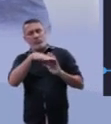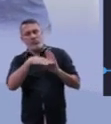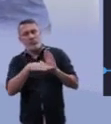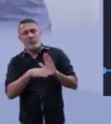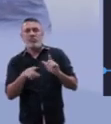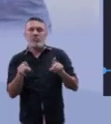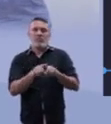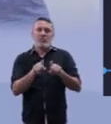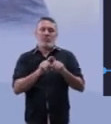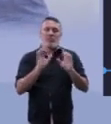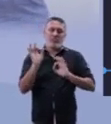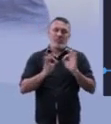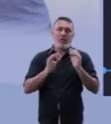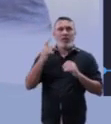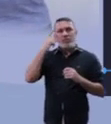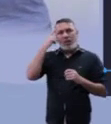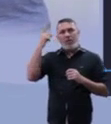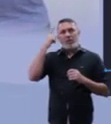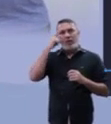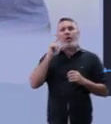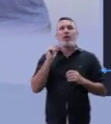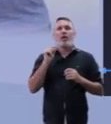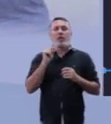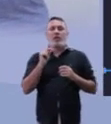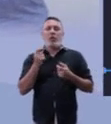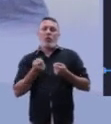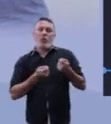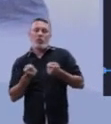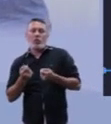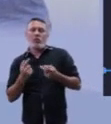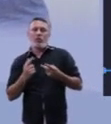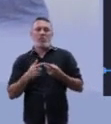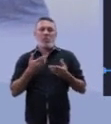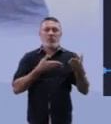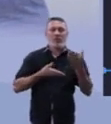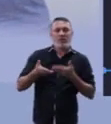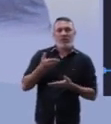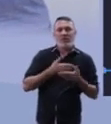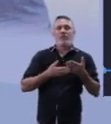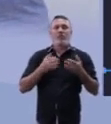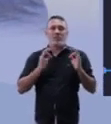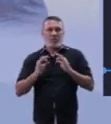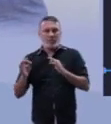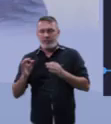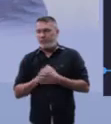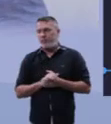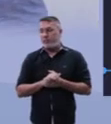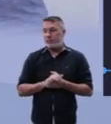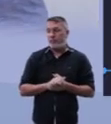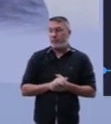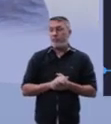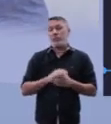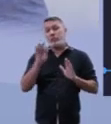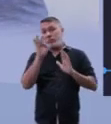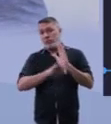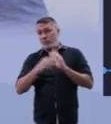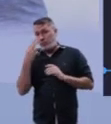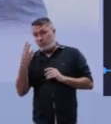dos algoritmos, né? Vai trabalhar essas ideias, quem são os moderadores, a mediação desses